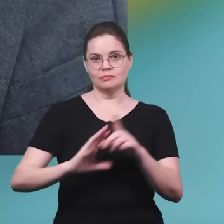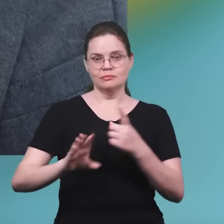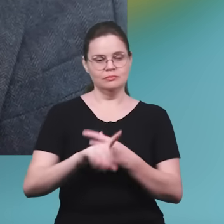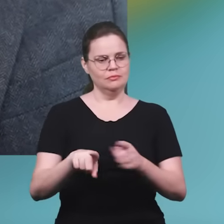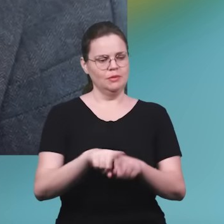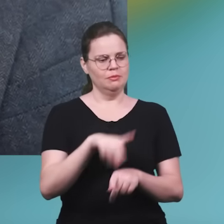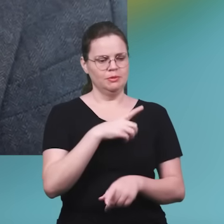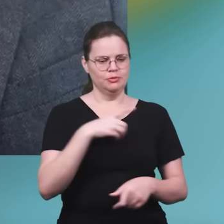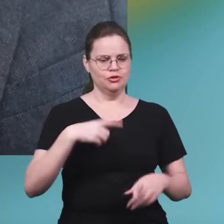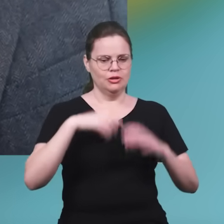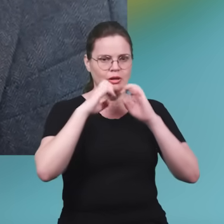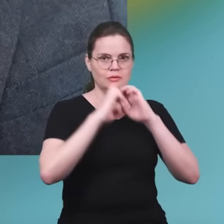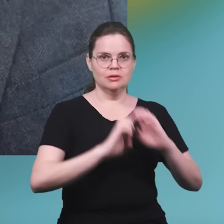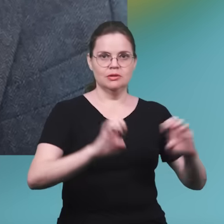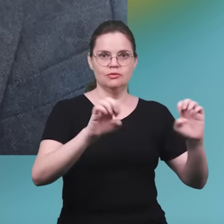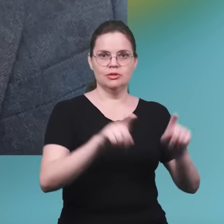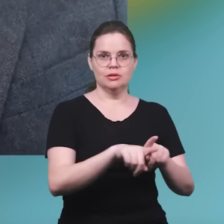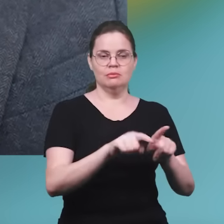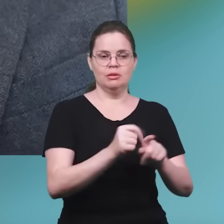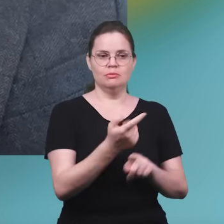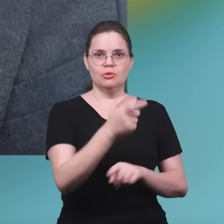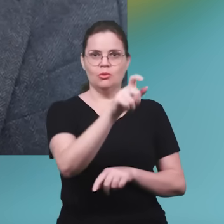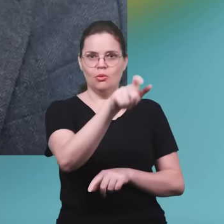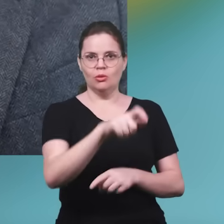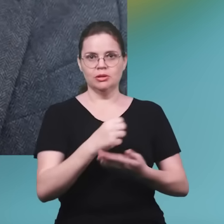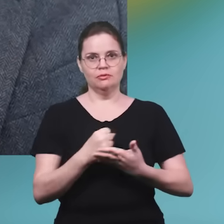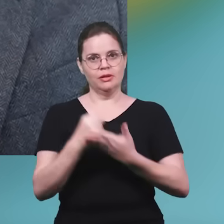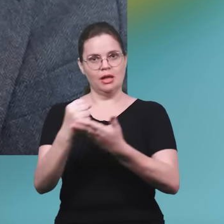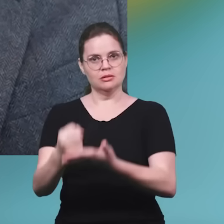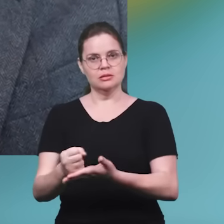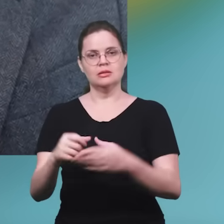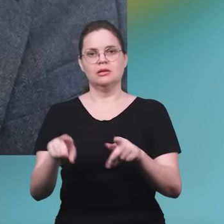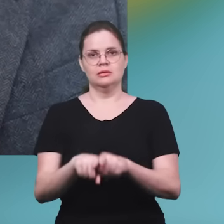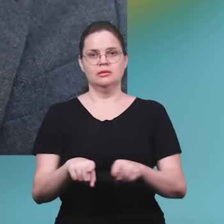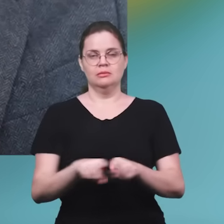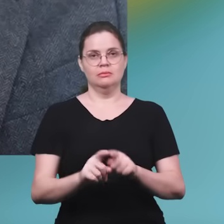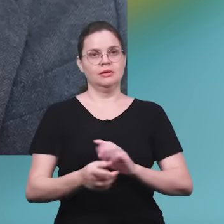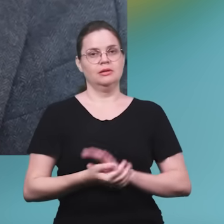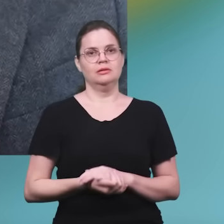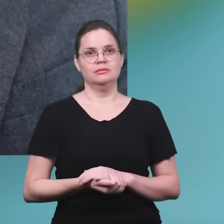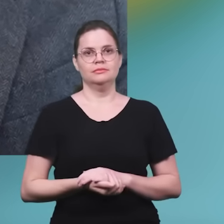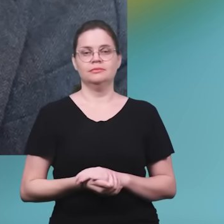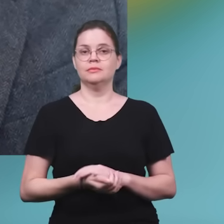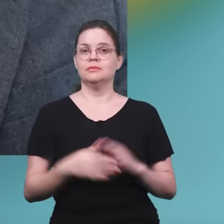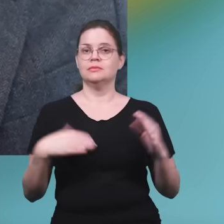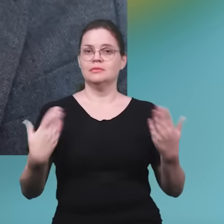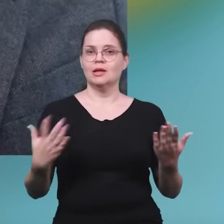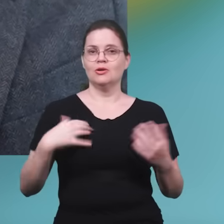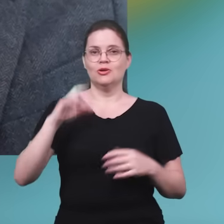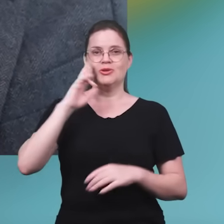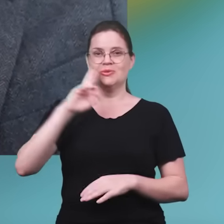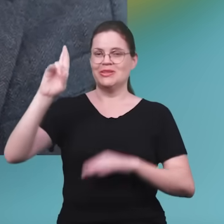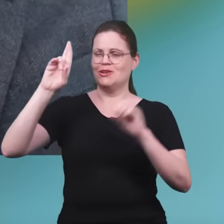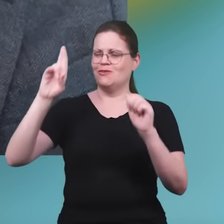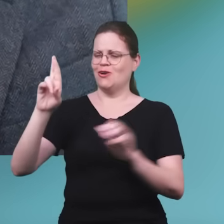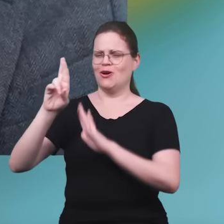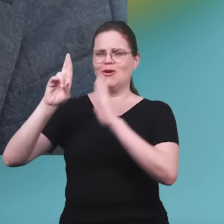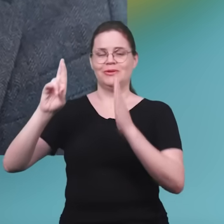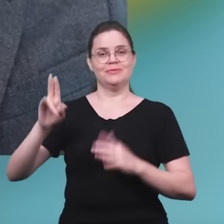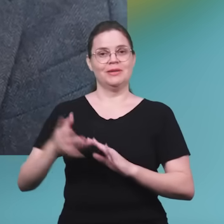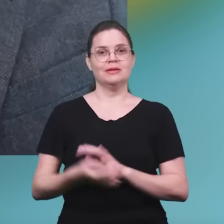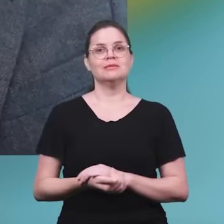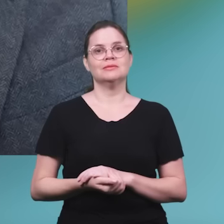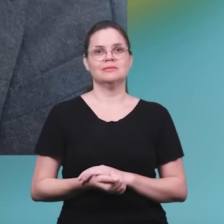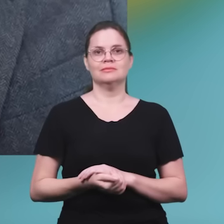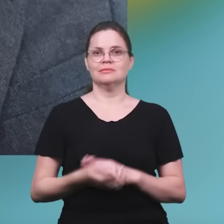que evangelizou, para o outro que estava dando assistência, o outro obreiro. E o nome do Senhor foi glorificado.